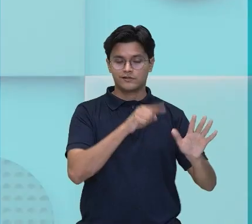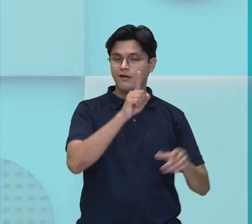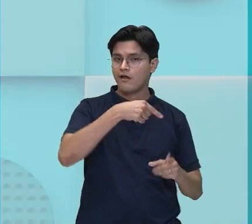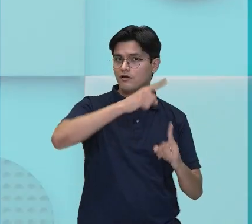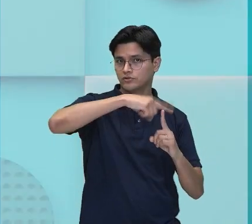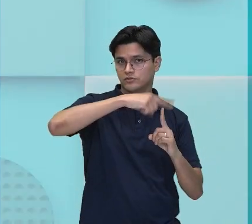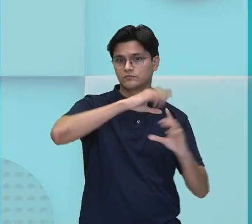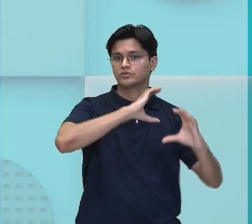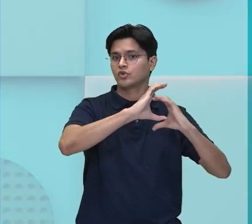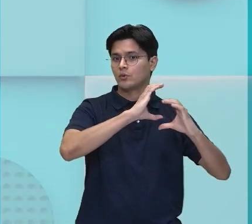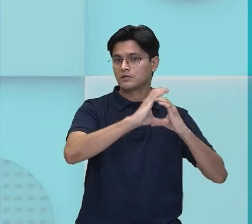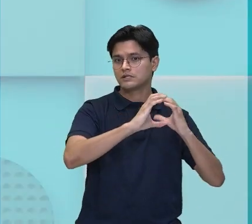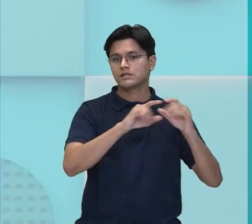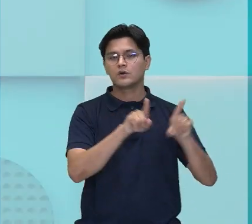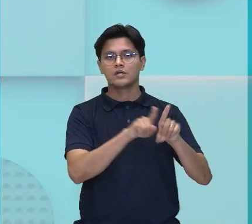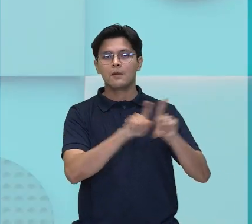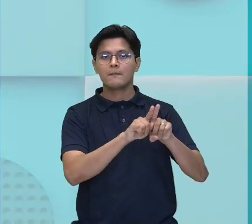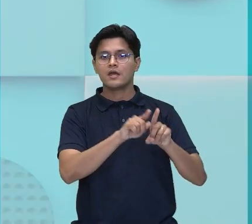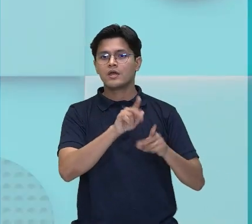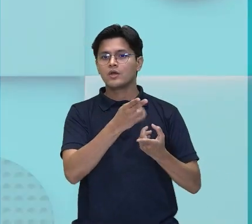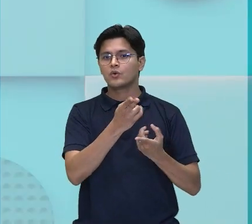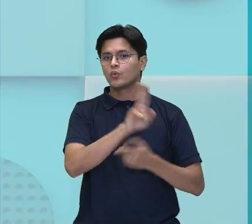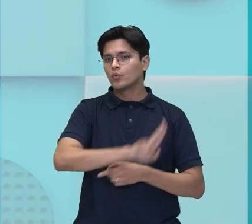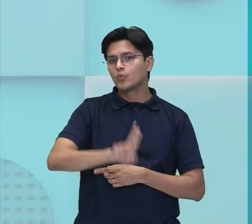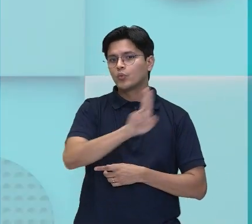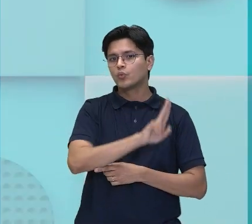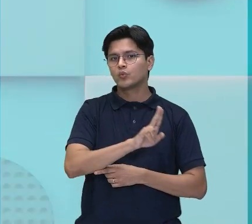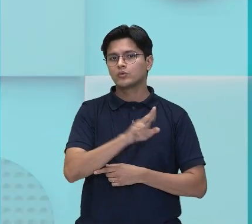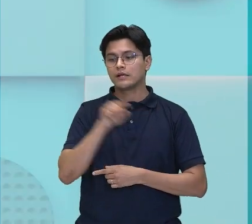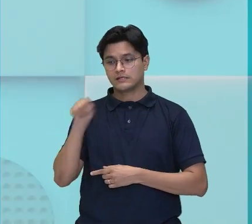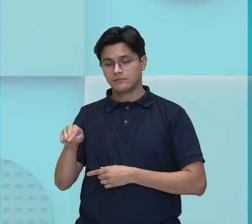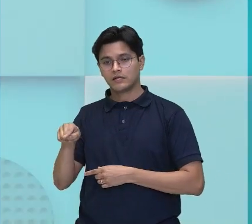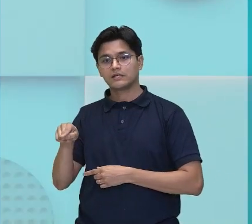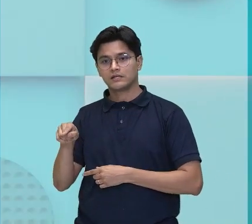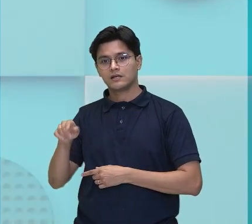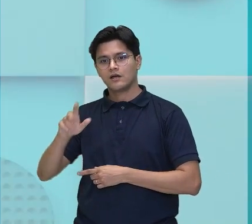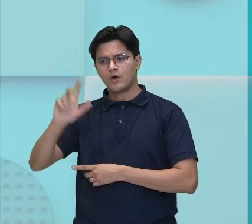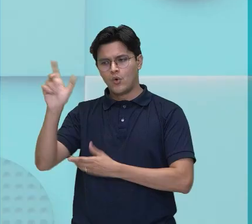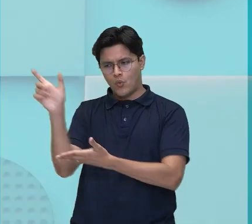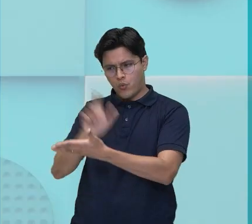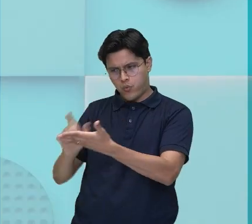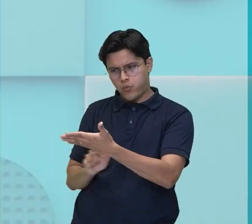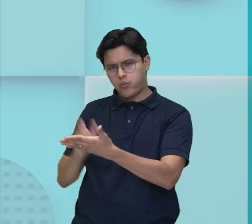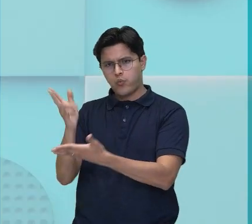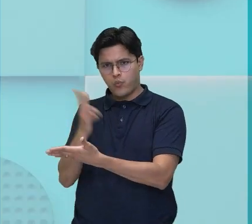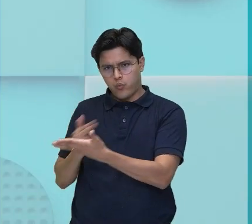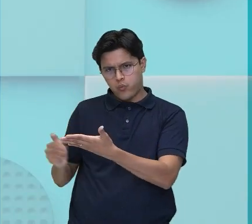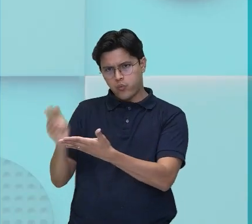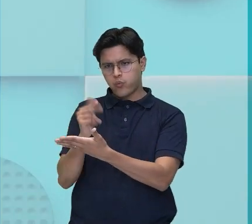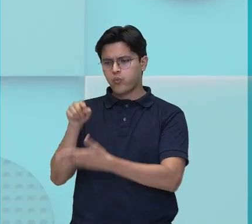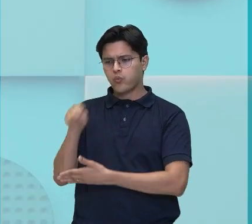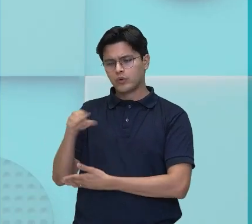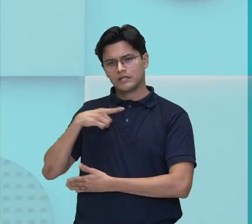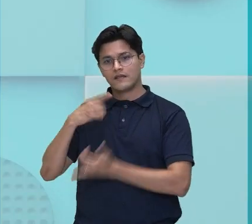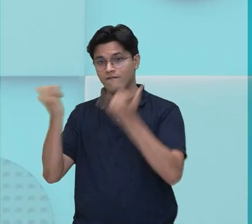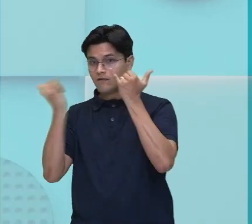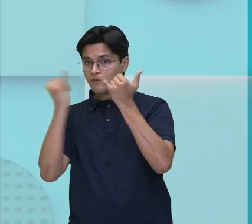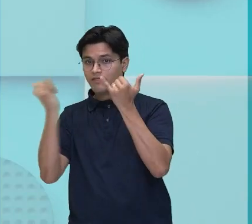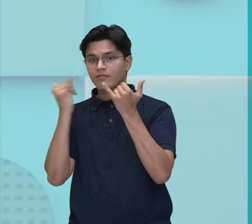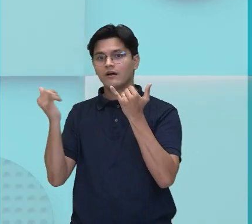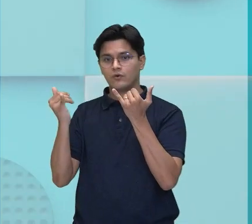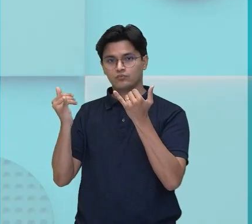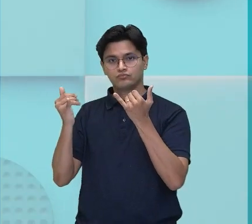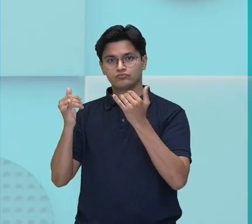aí utiliza-se também do lado subjetivo. Como aquilo me impacta? De que forma eu pego aquela informação, aquela